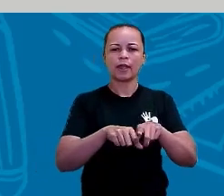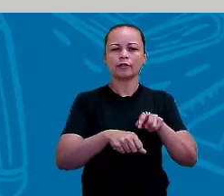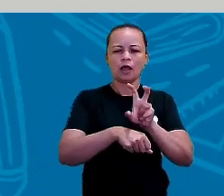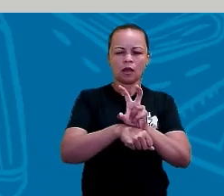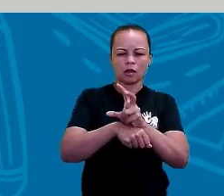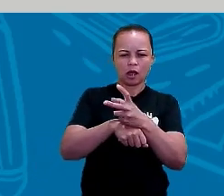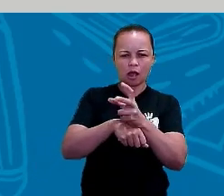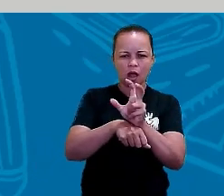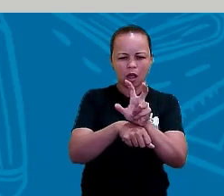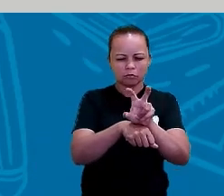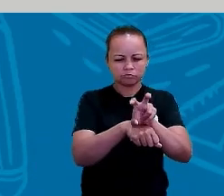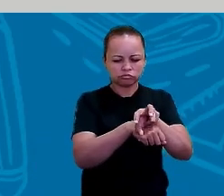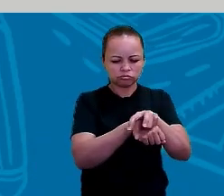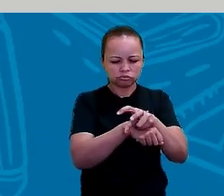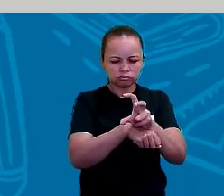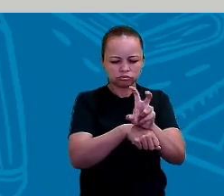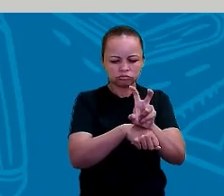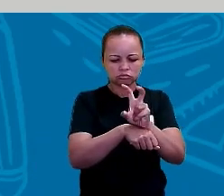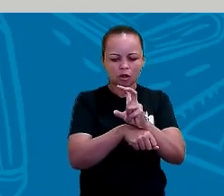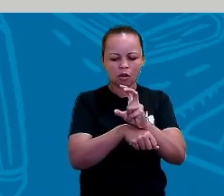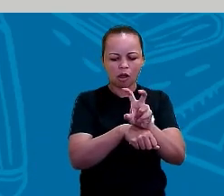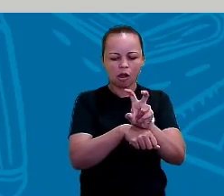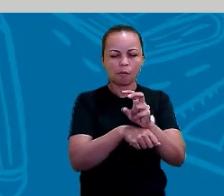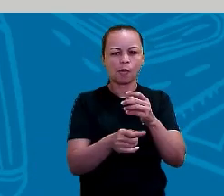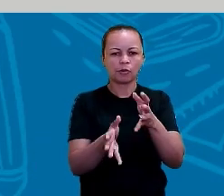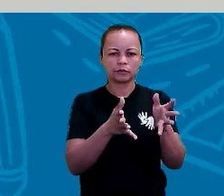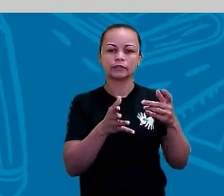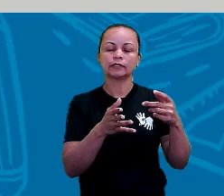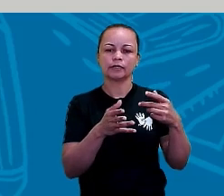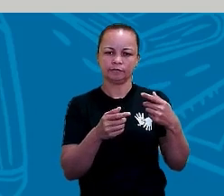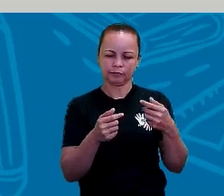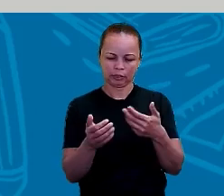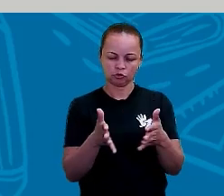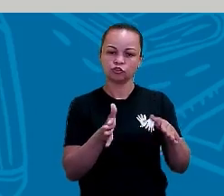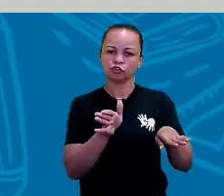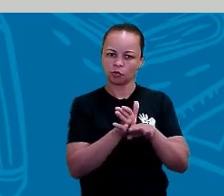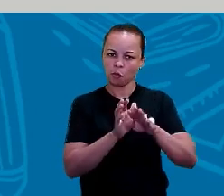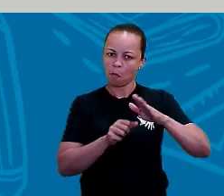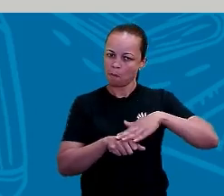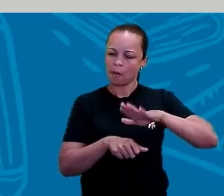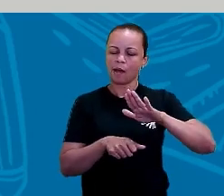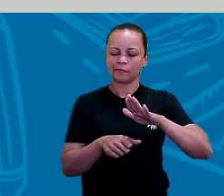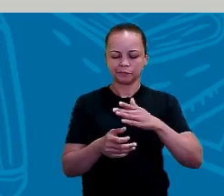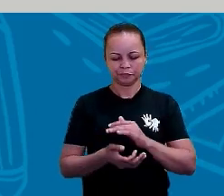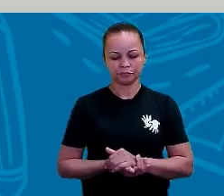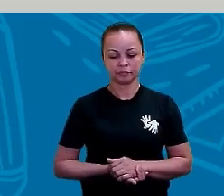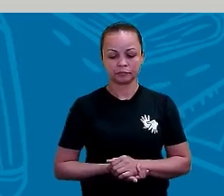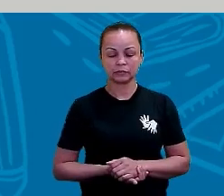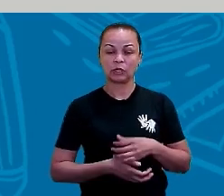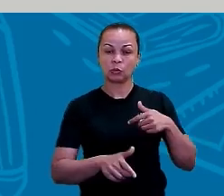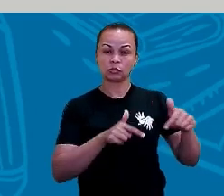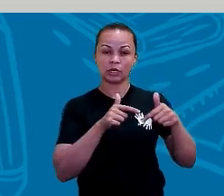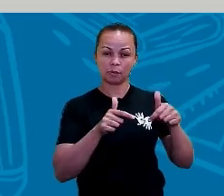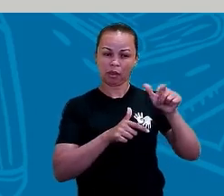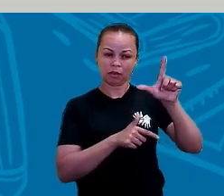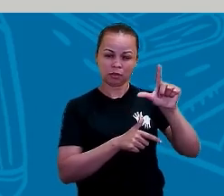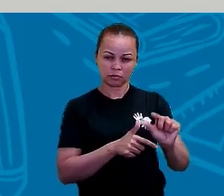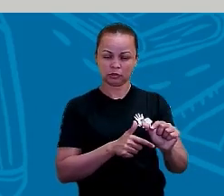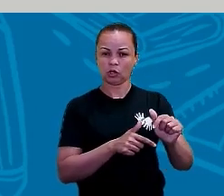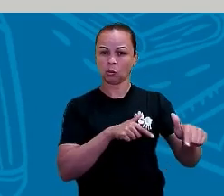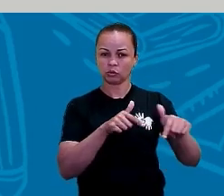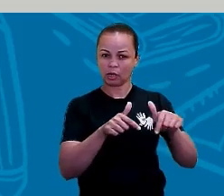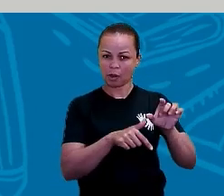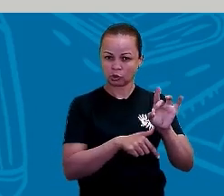ó, os avanços tecnológicos mais em massa. Nessa modalidade de produção, o trabalho não fica limitado a uma única